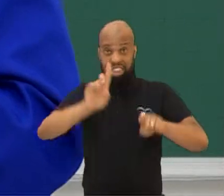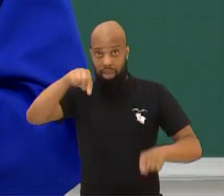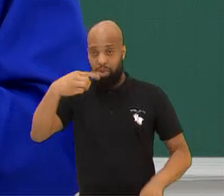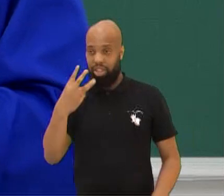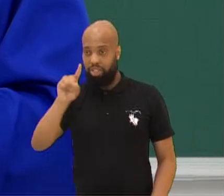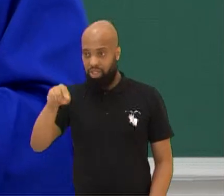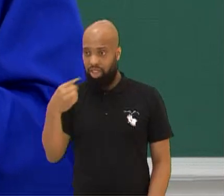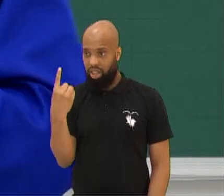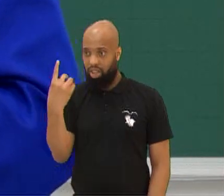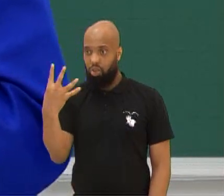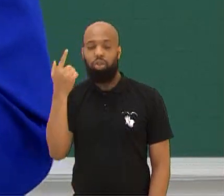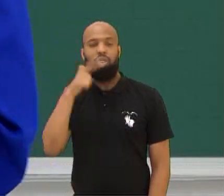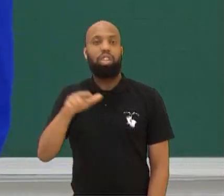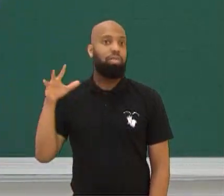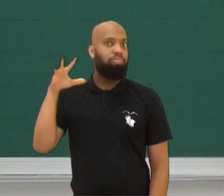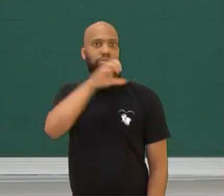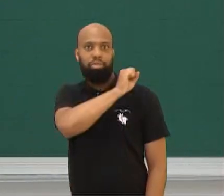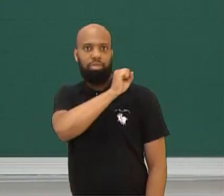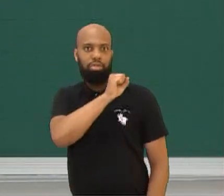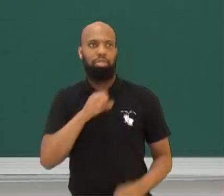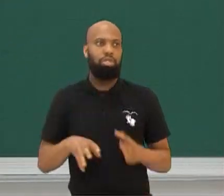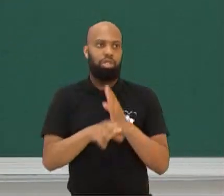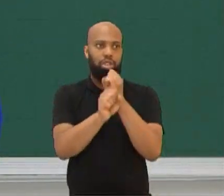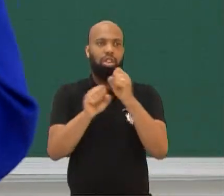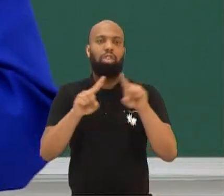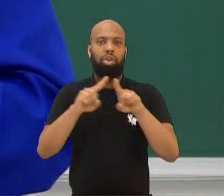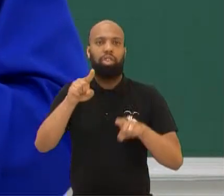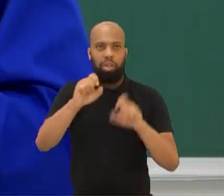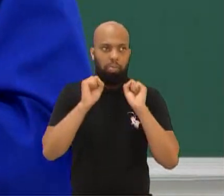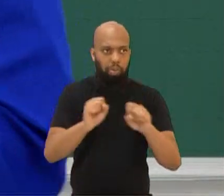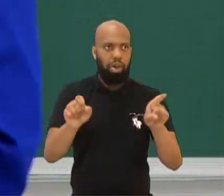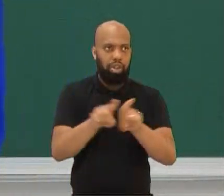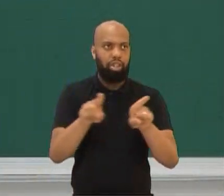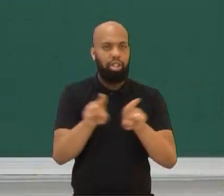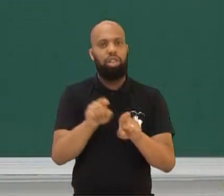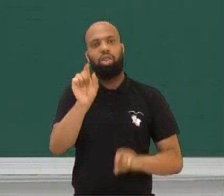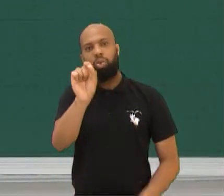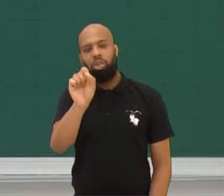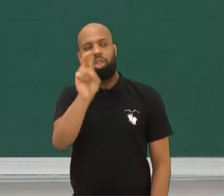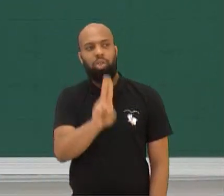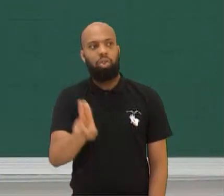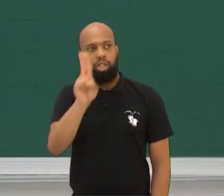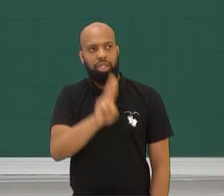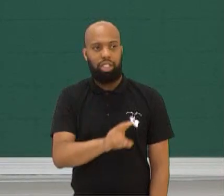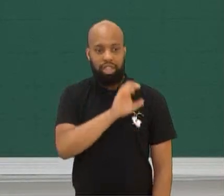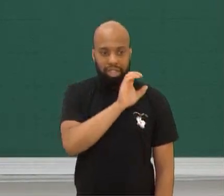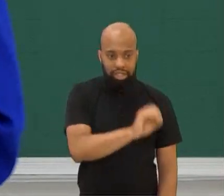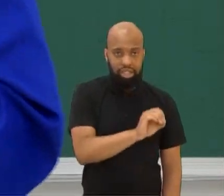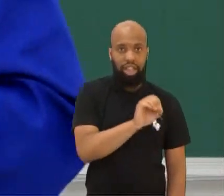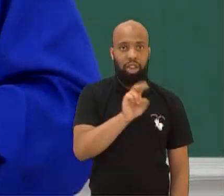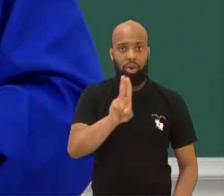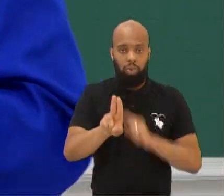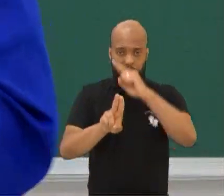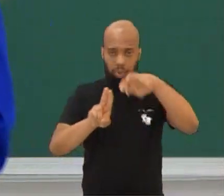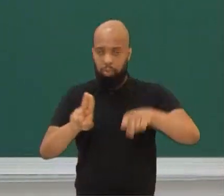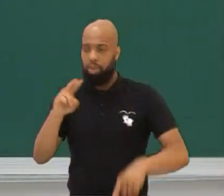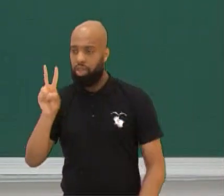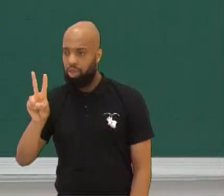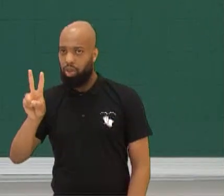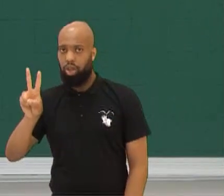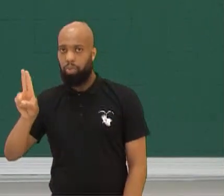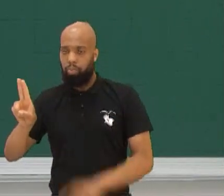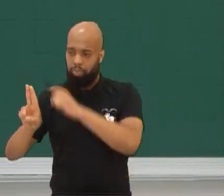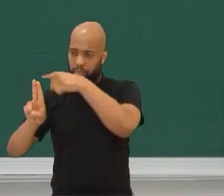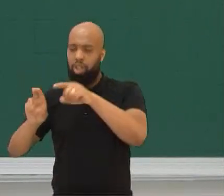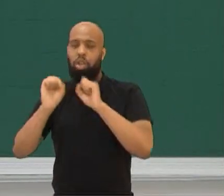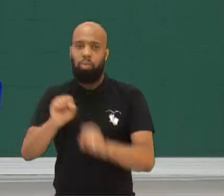trabalhar melhor na questão de cálculos. Mas você pode tranquilamente fazer, em vez de 0 e π, 2π, você pode escrever